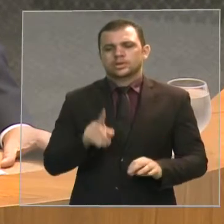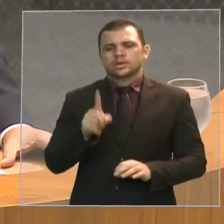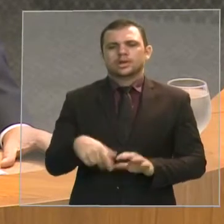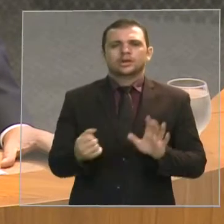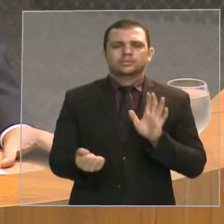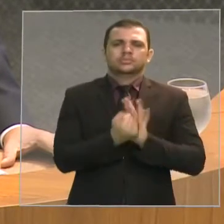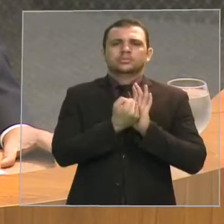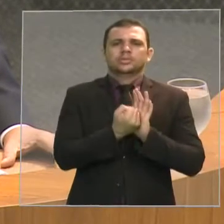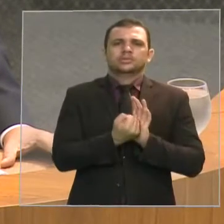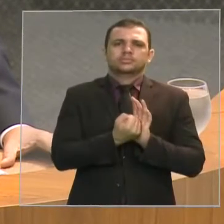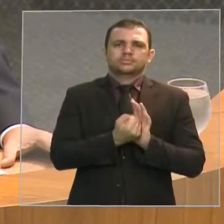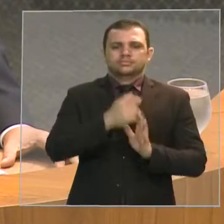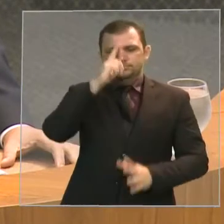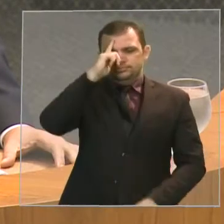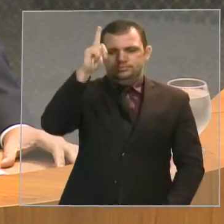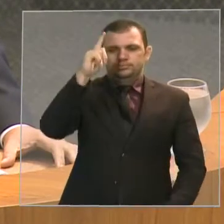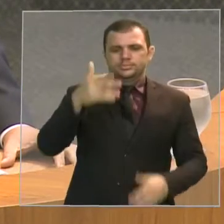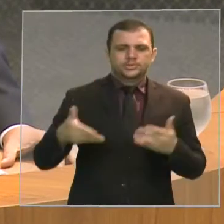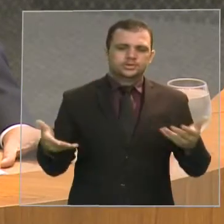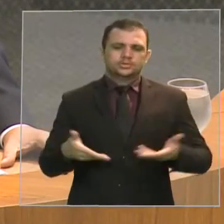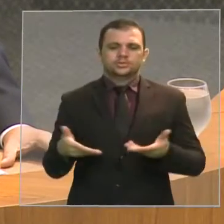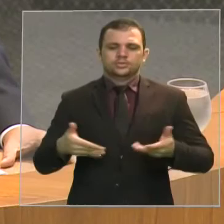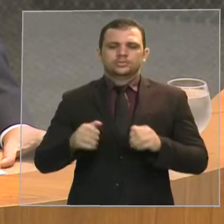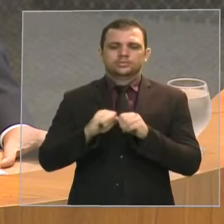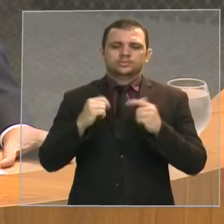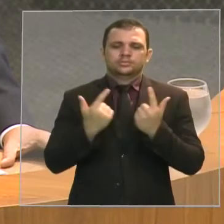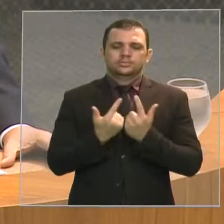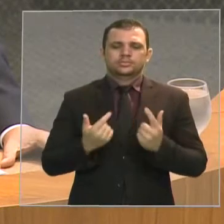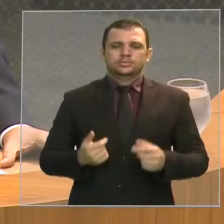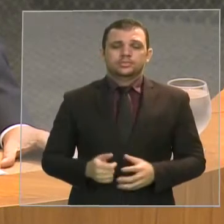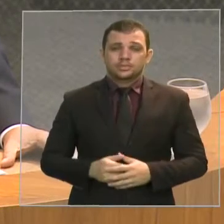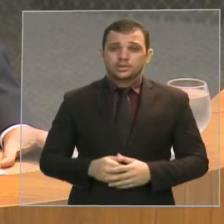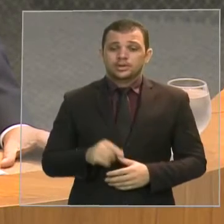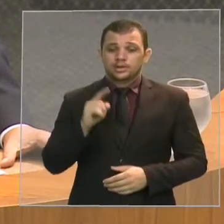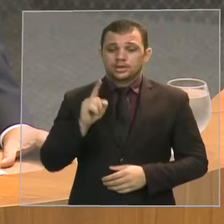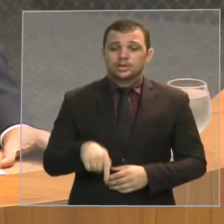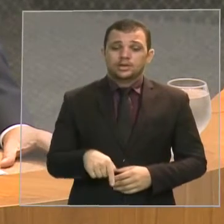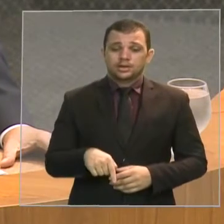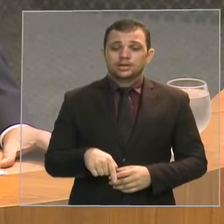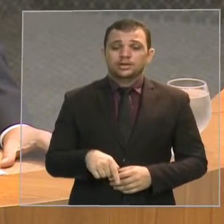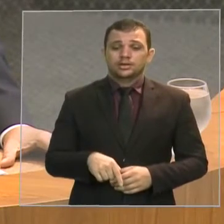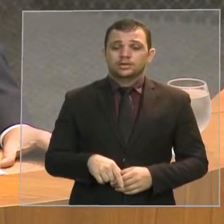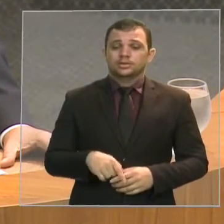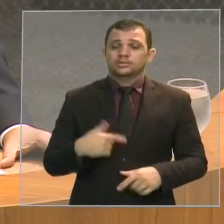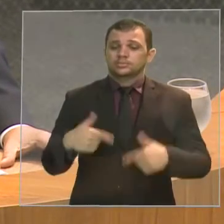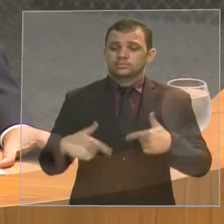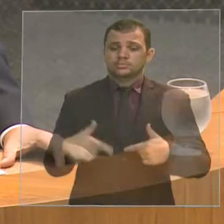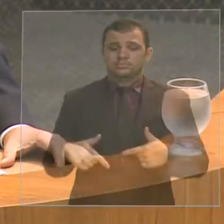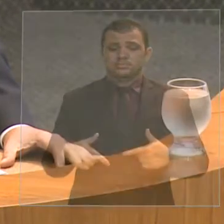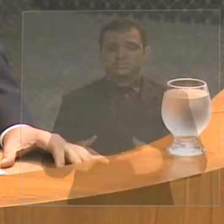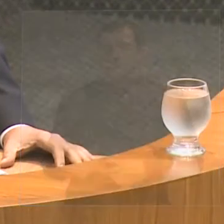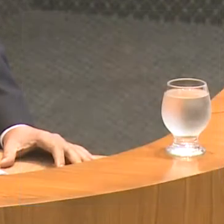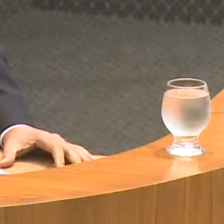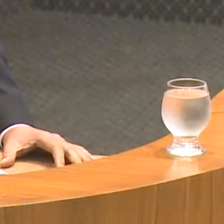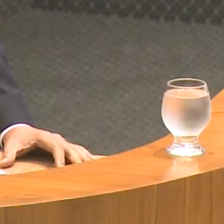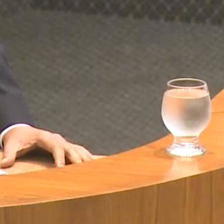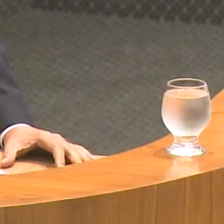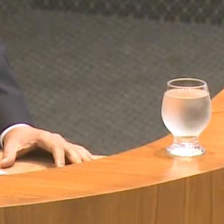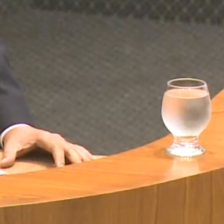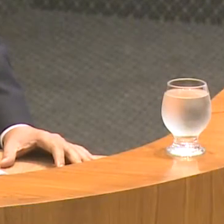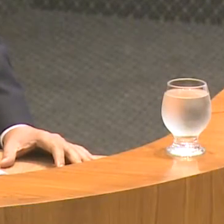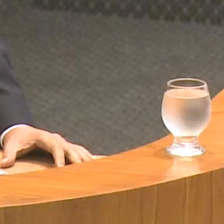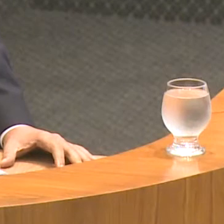a gestão atual da assembléia legislativa como uma grande medida que certamente